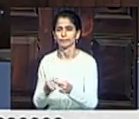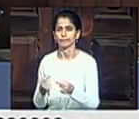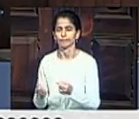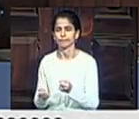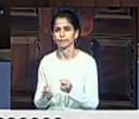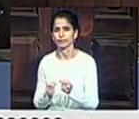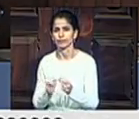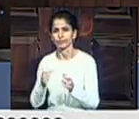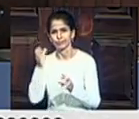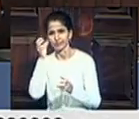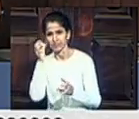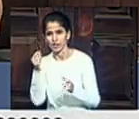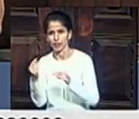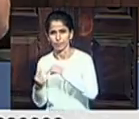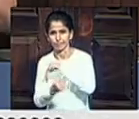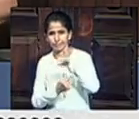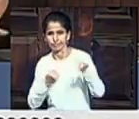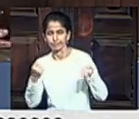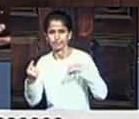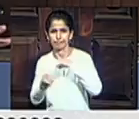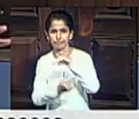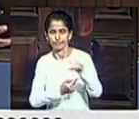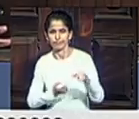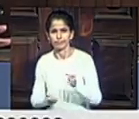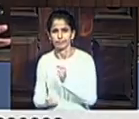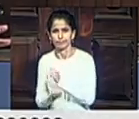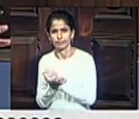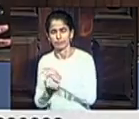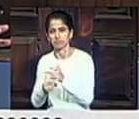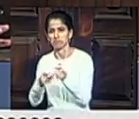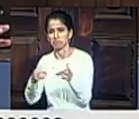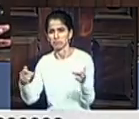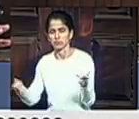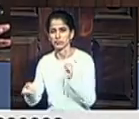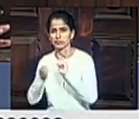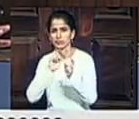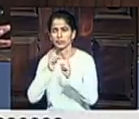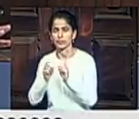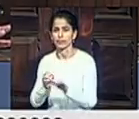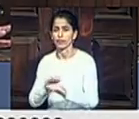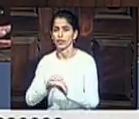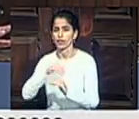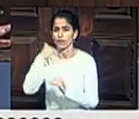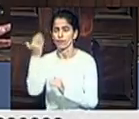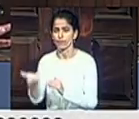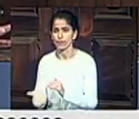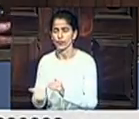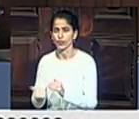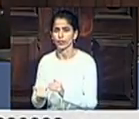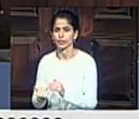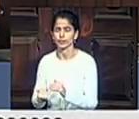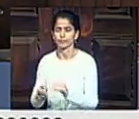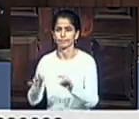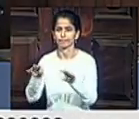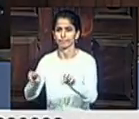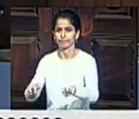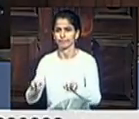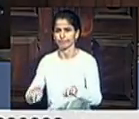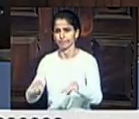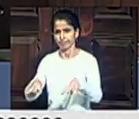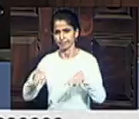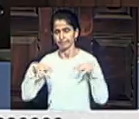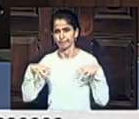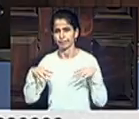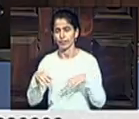os interesses pessoais sendo discutidos fora desse plenário, fora